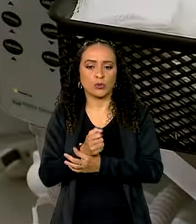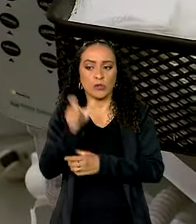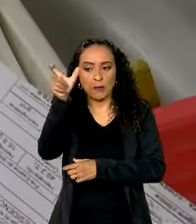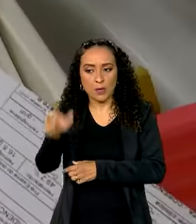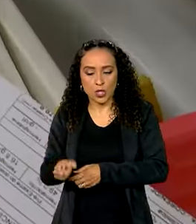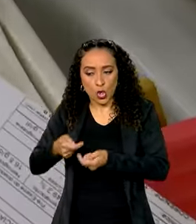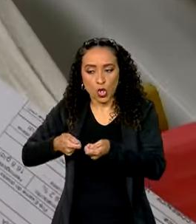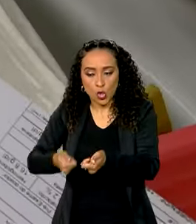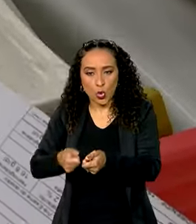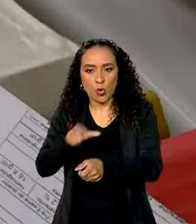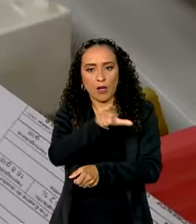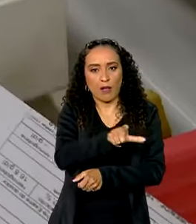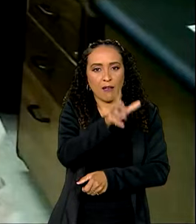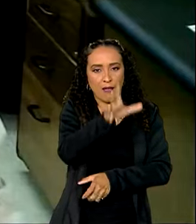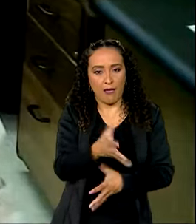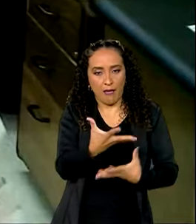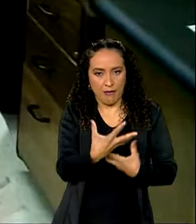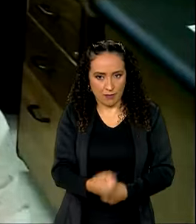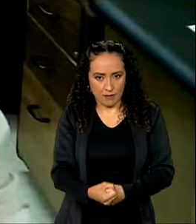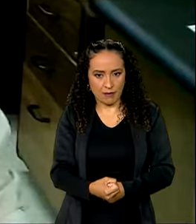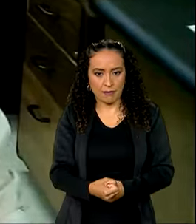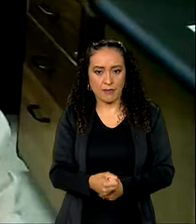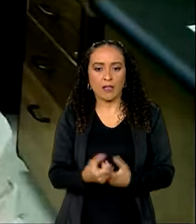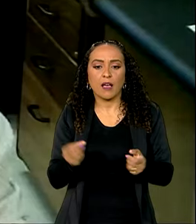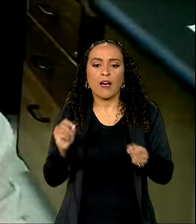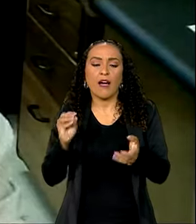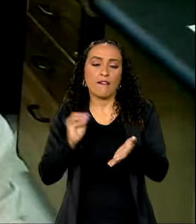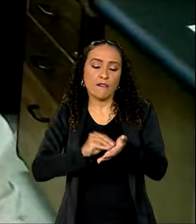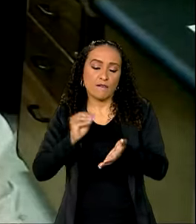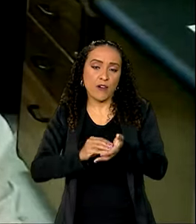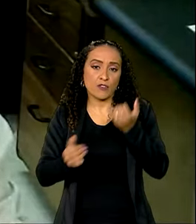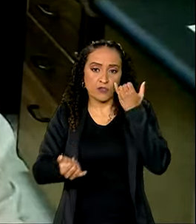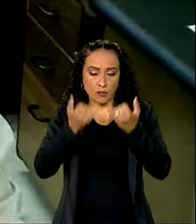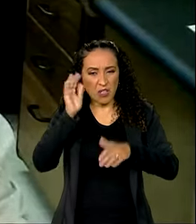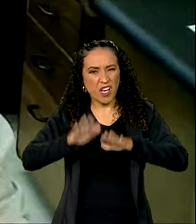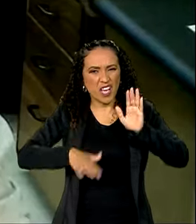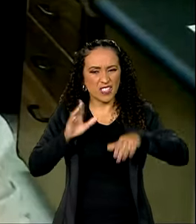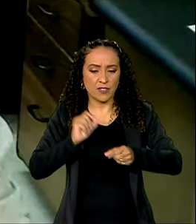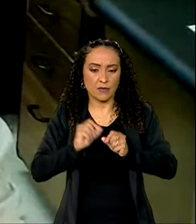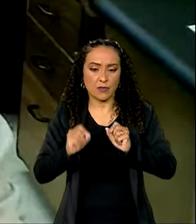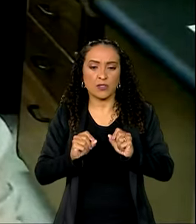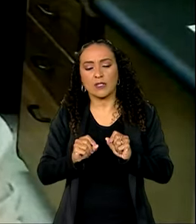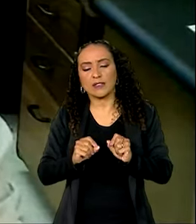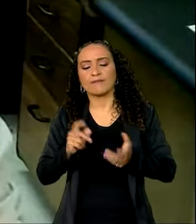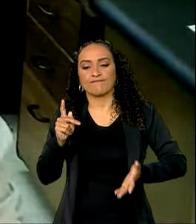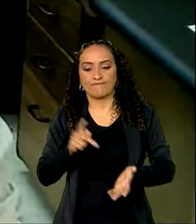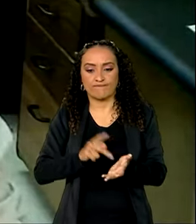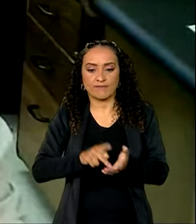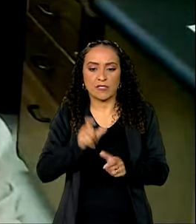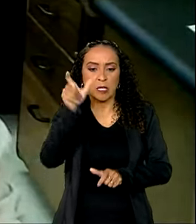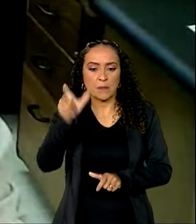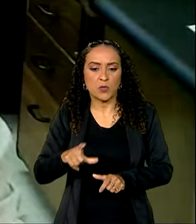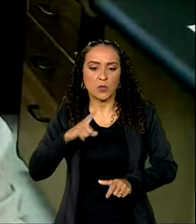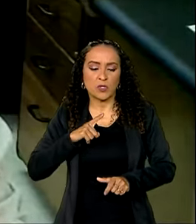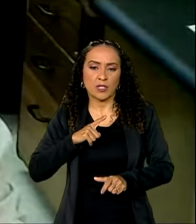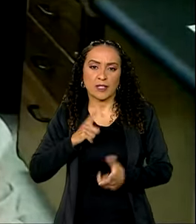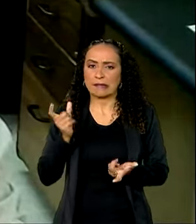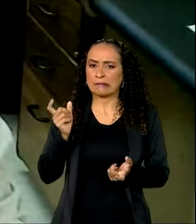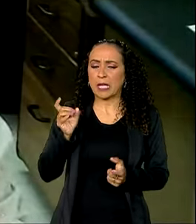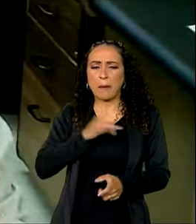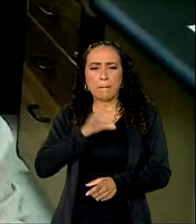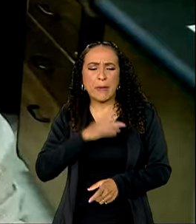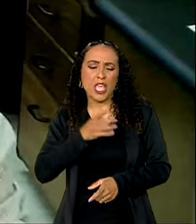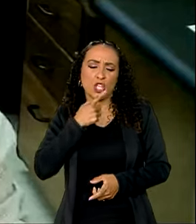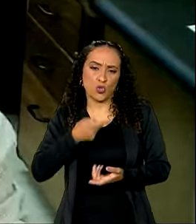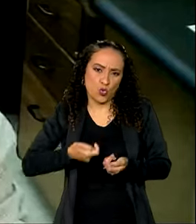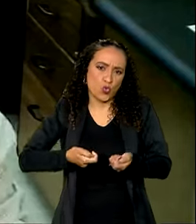quem doa como para quem recebe. A desinformação, muitas vezes, né, faz com que realmente as pessoas tenham certos receios de fazer a